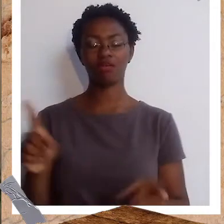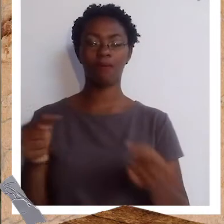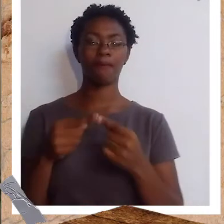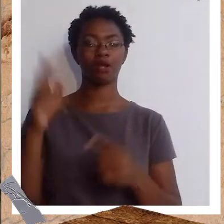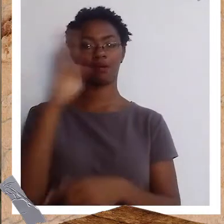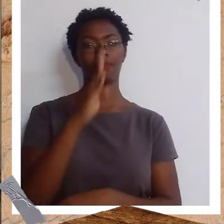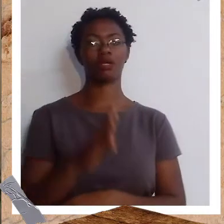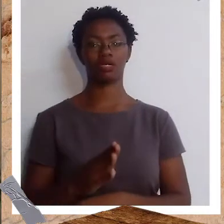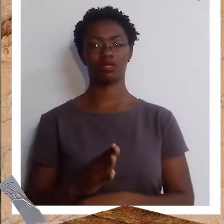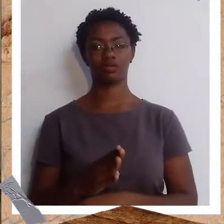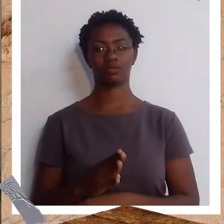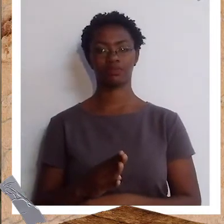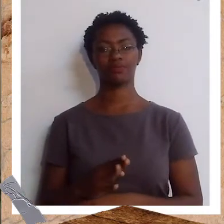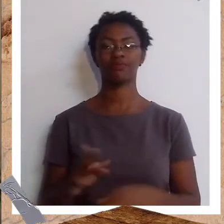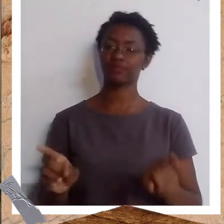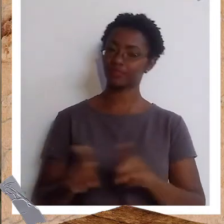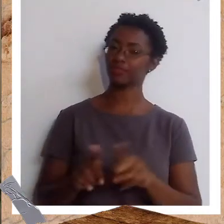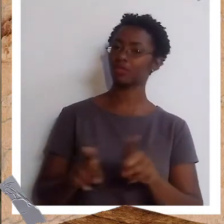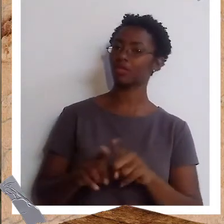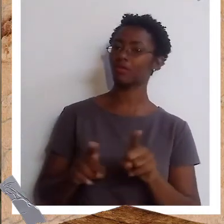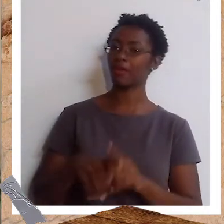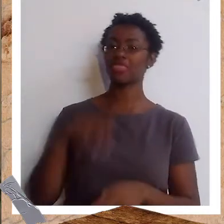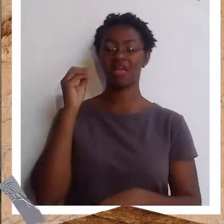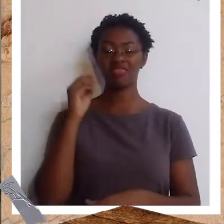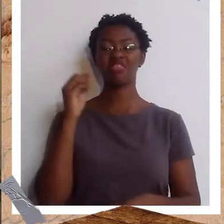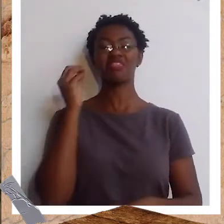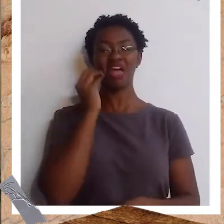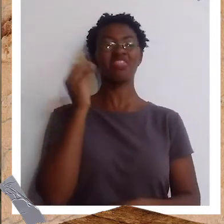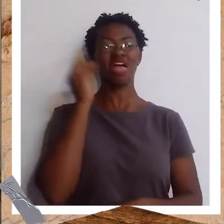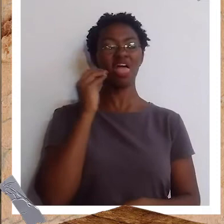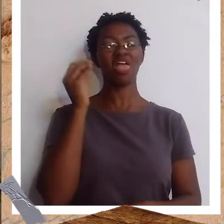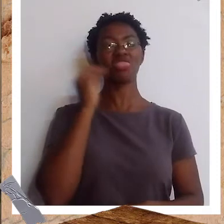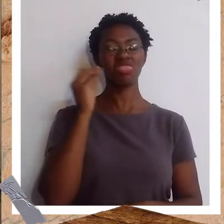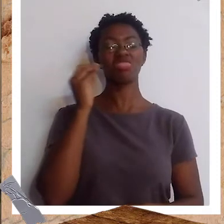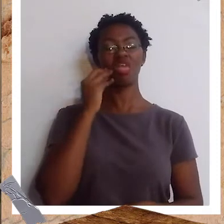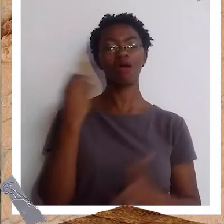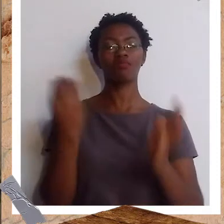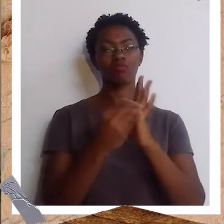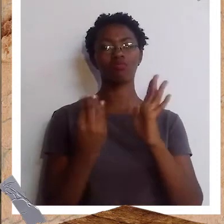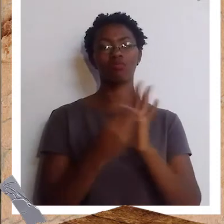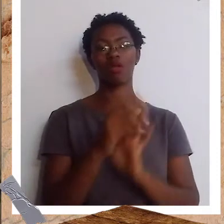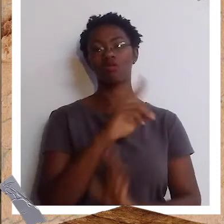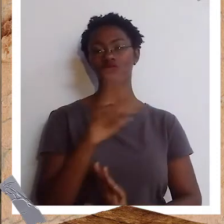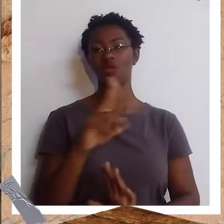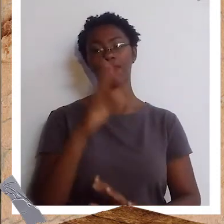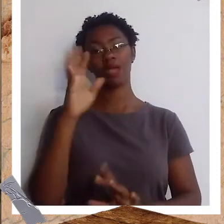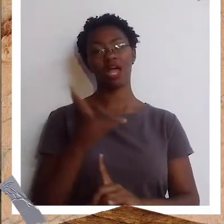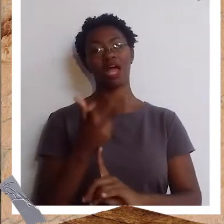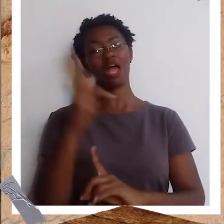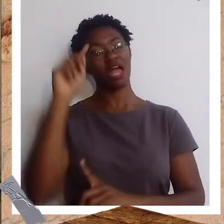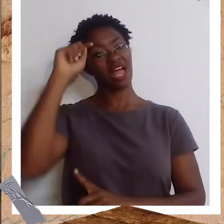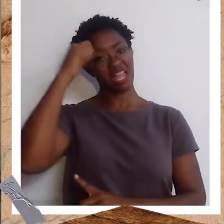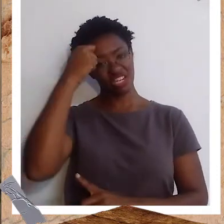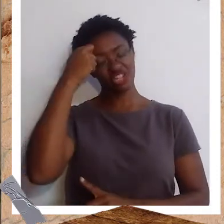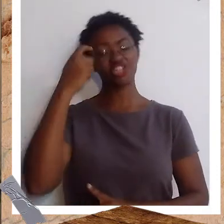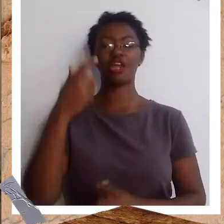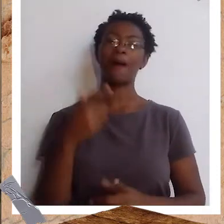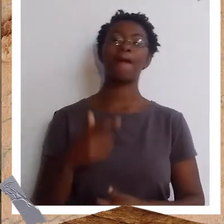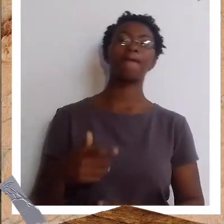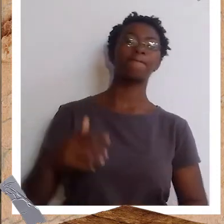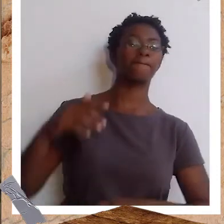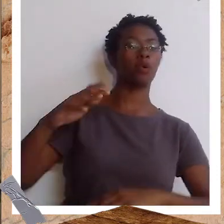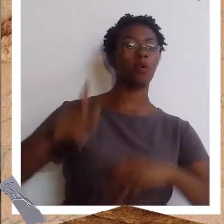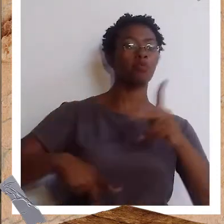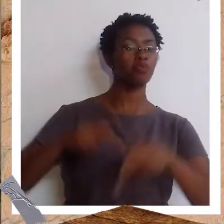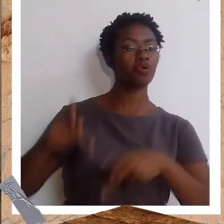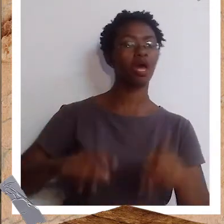que a revelia dessas tentativas de classificação, né, como artistas populares, ou como artistas naif, ou